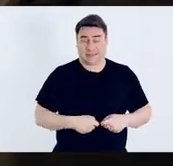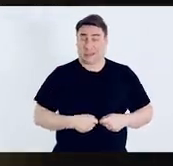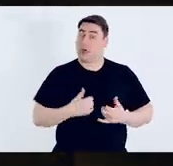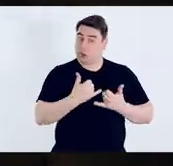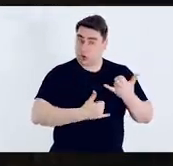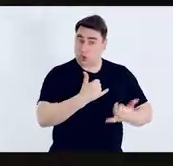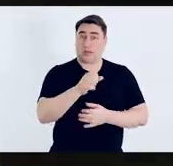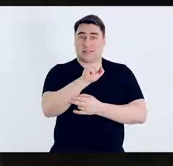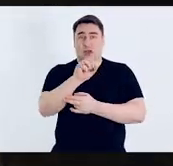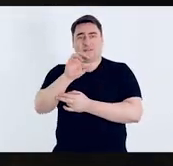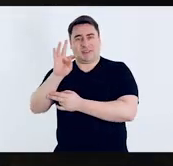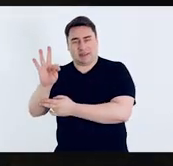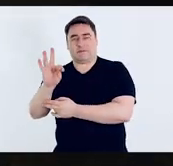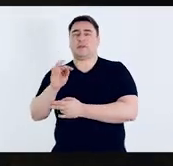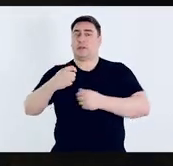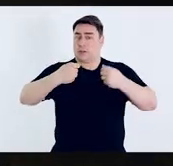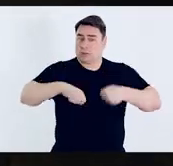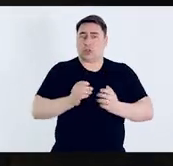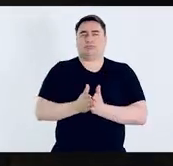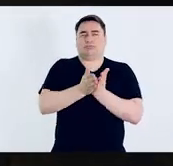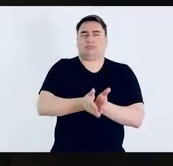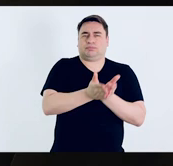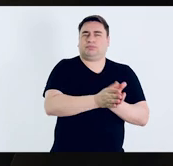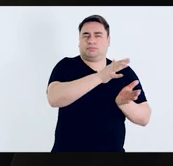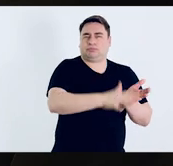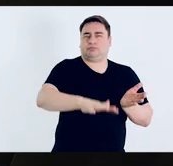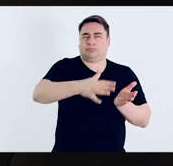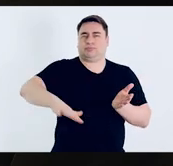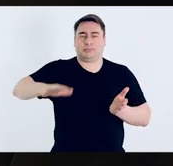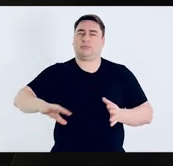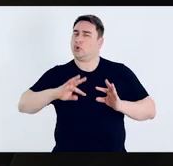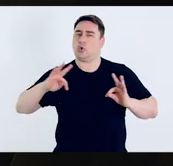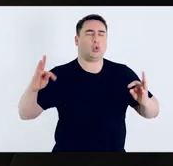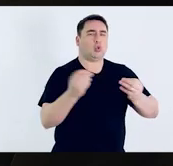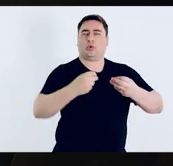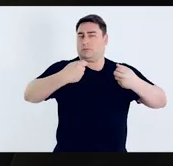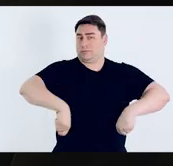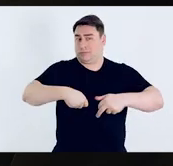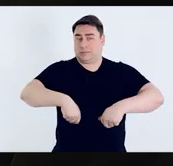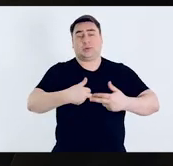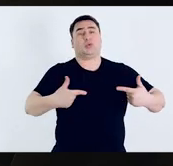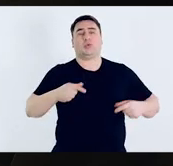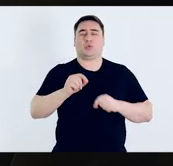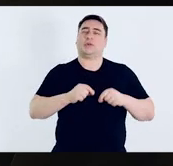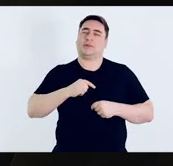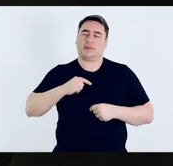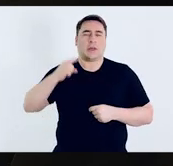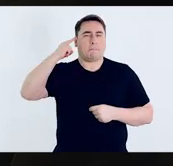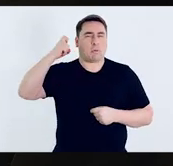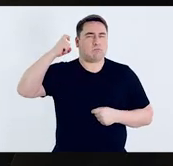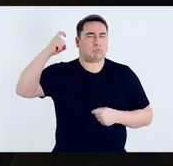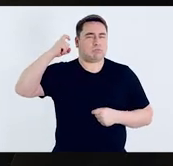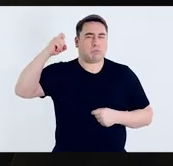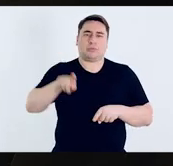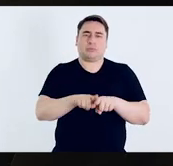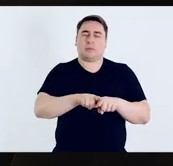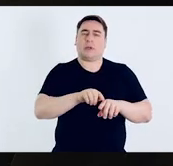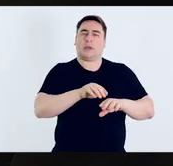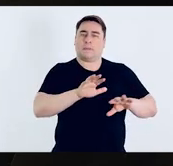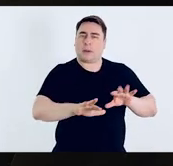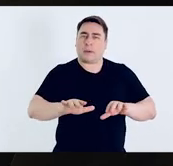é necessário controlar um navio em alto mar com tudo o que isso implica. Para isso temos os sinais acústicos e táteis como suporte extra.